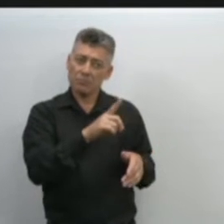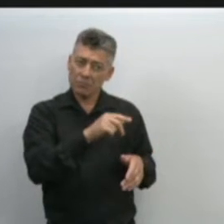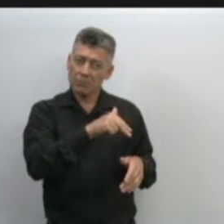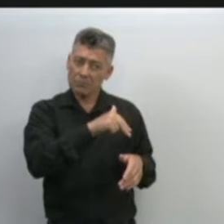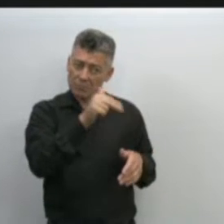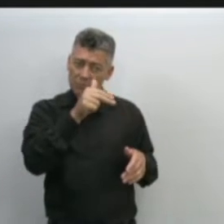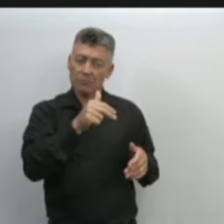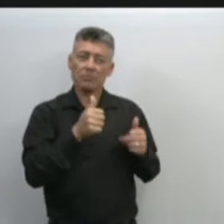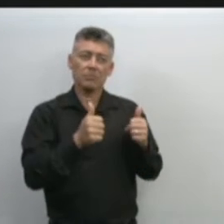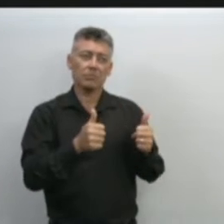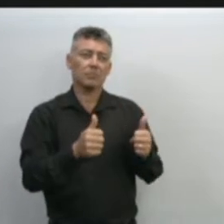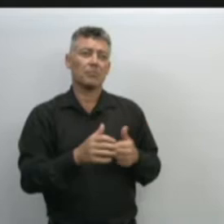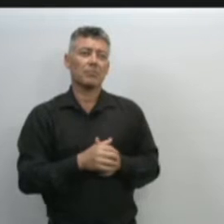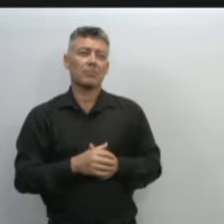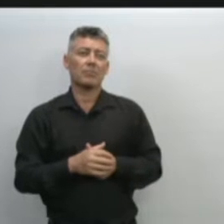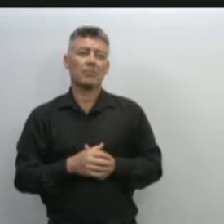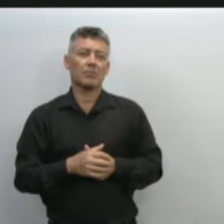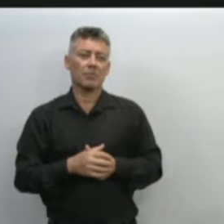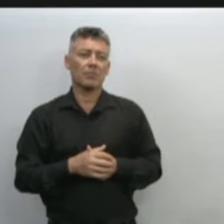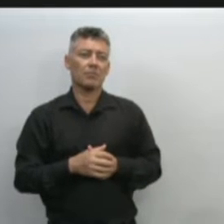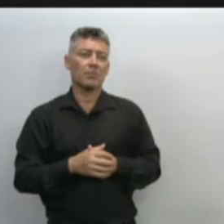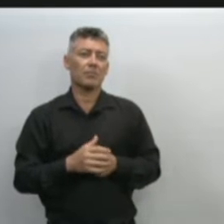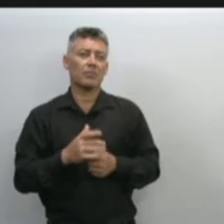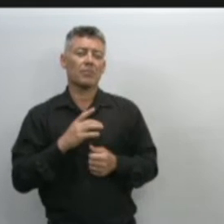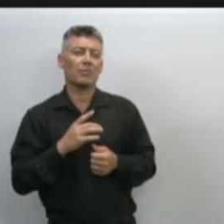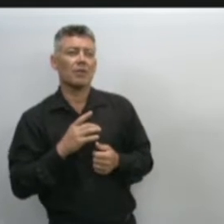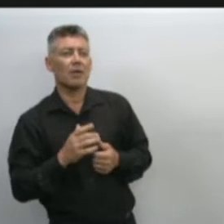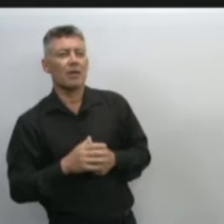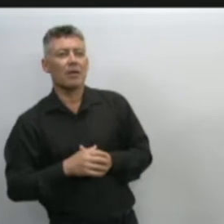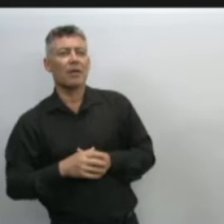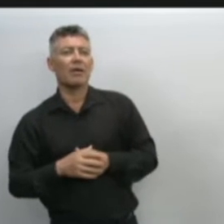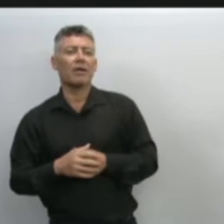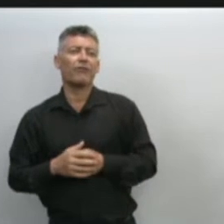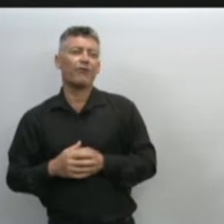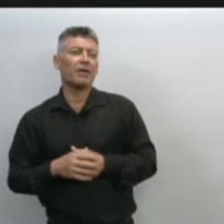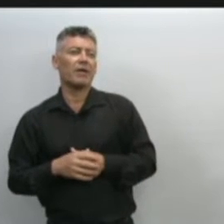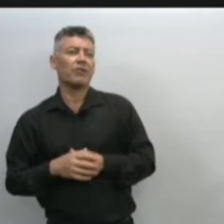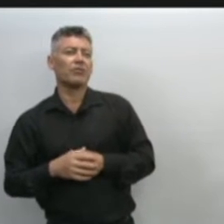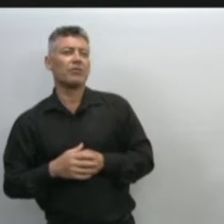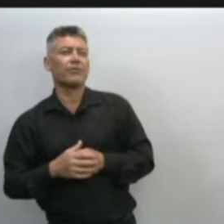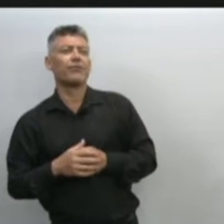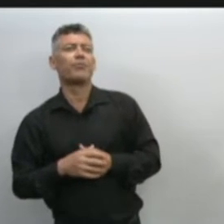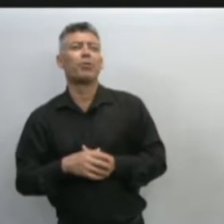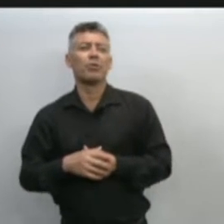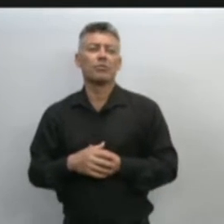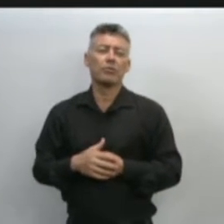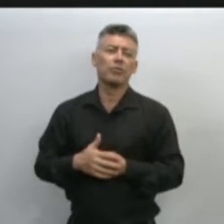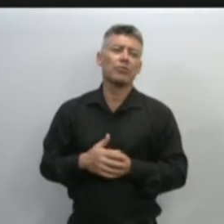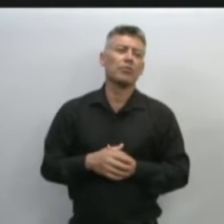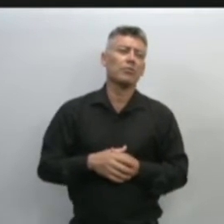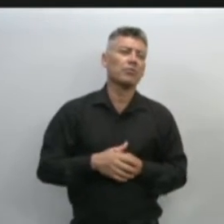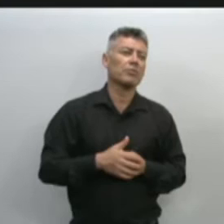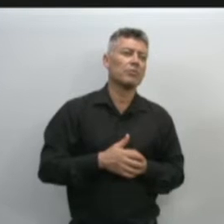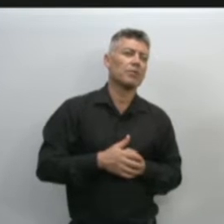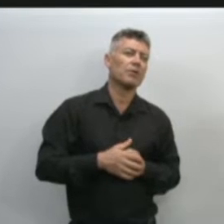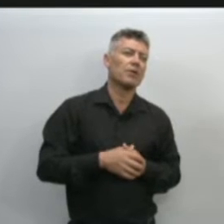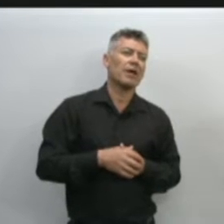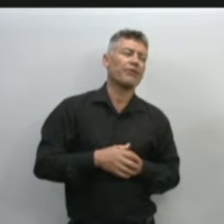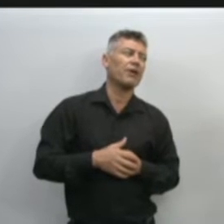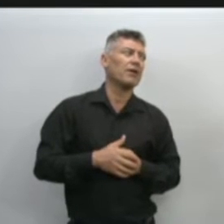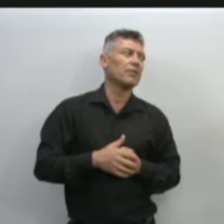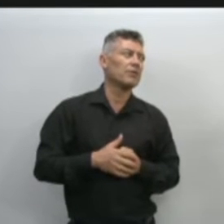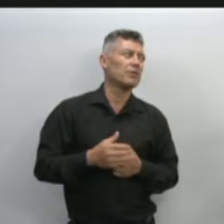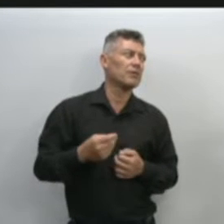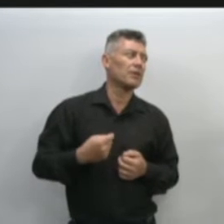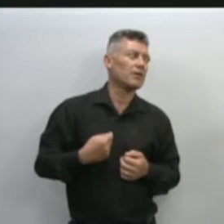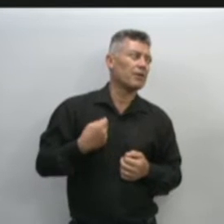de Natal, que é mais do que preciso que os técnicos possam ter ideia dessa dificuldade que a